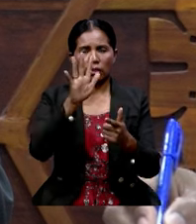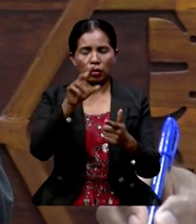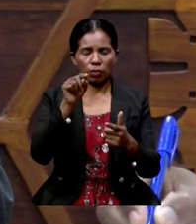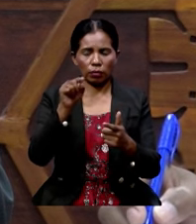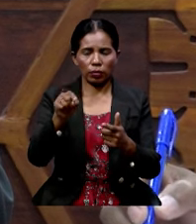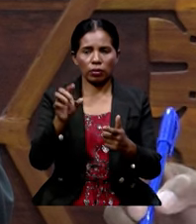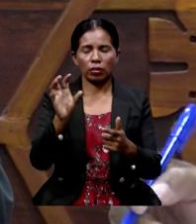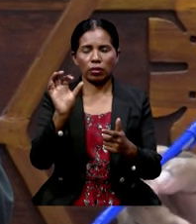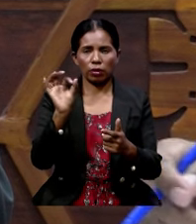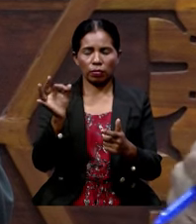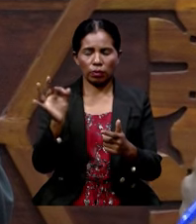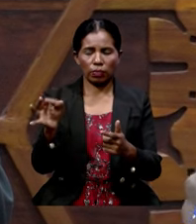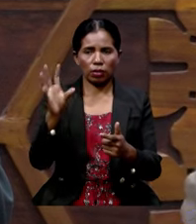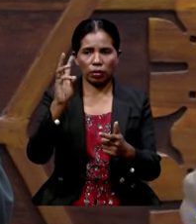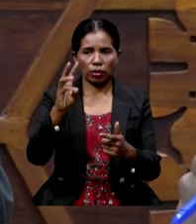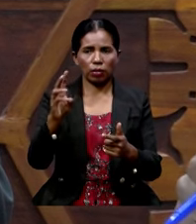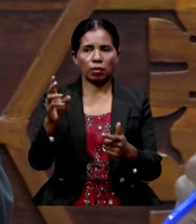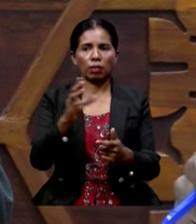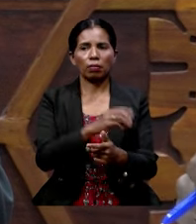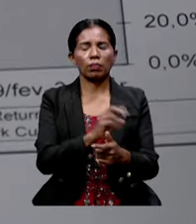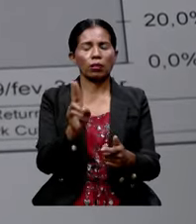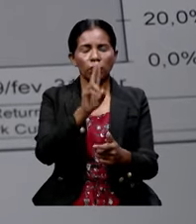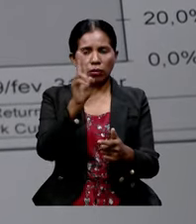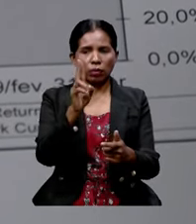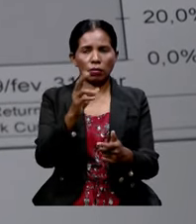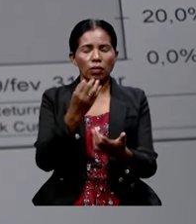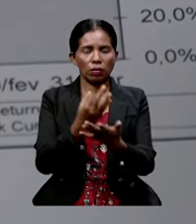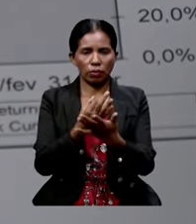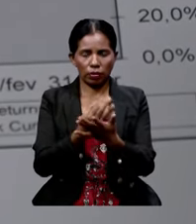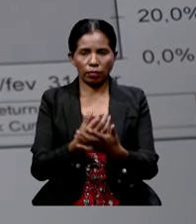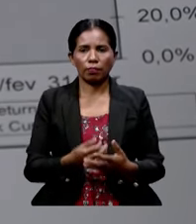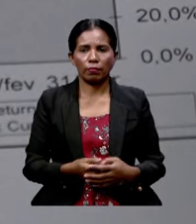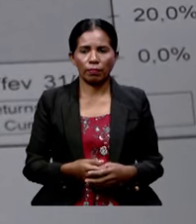5.96 e da neba custos de estão operacional nian